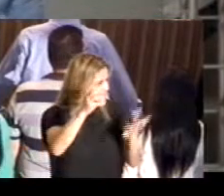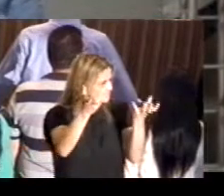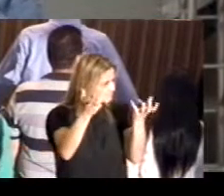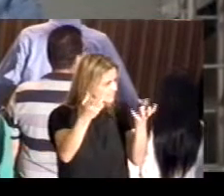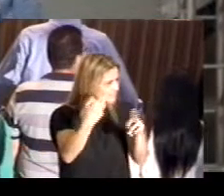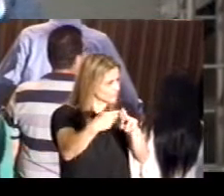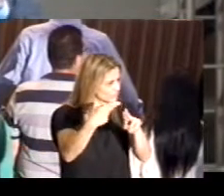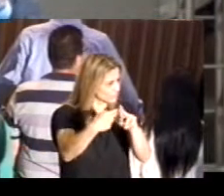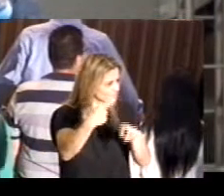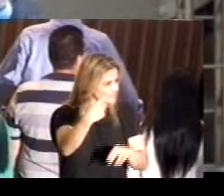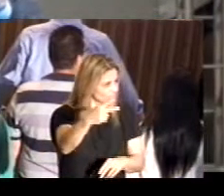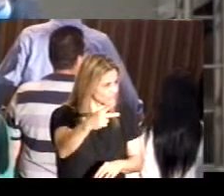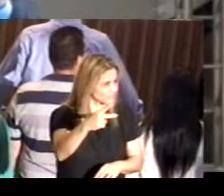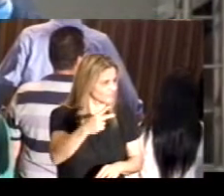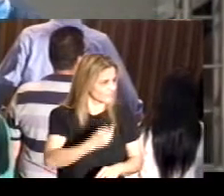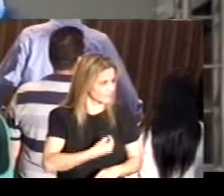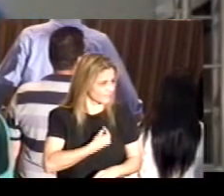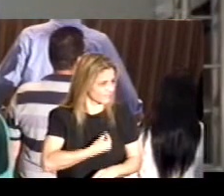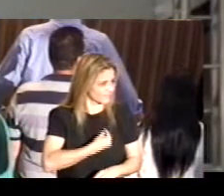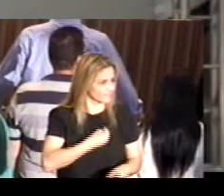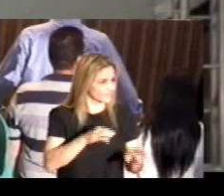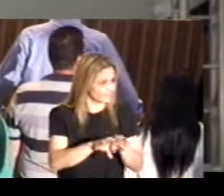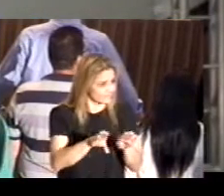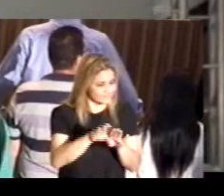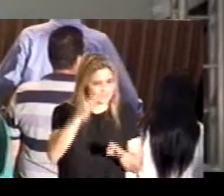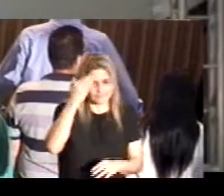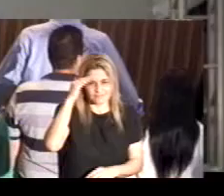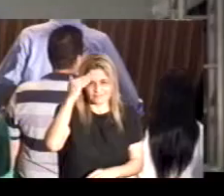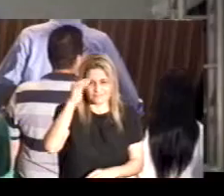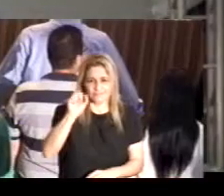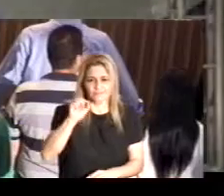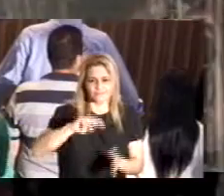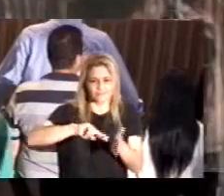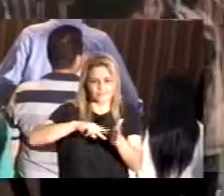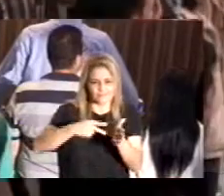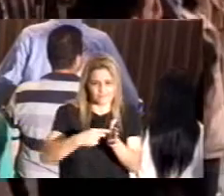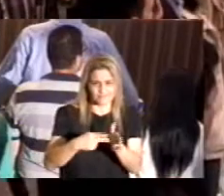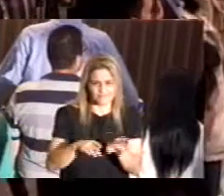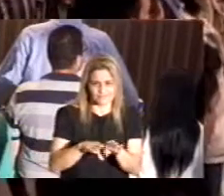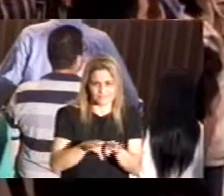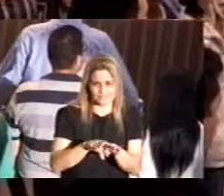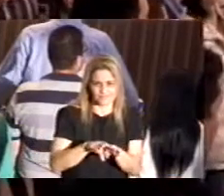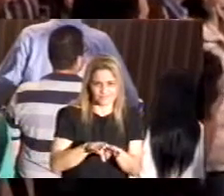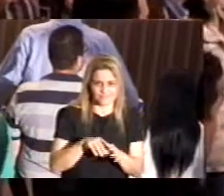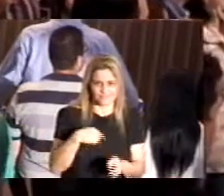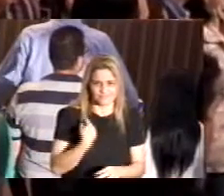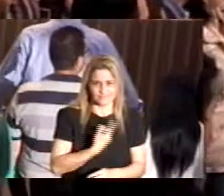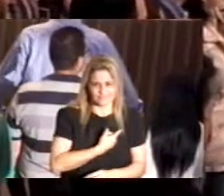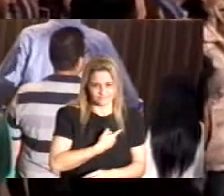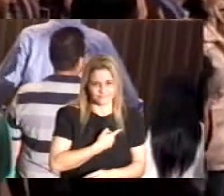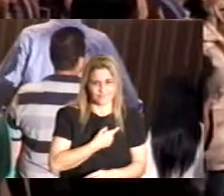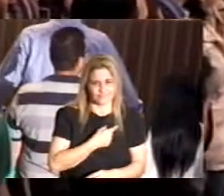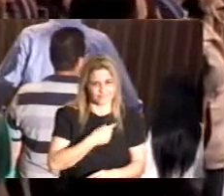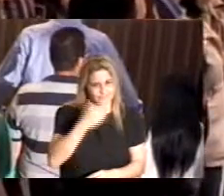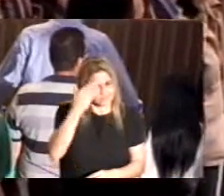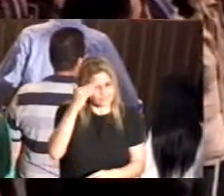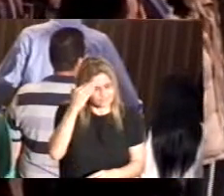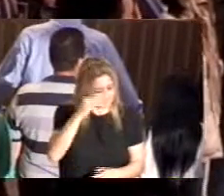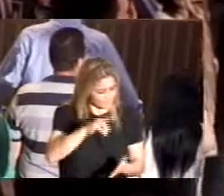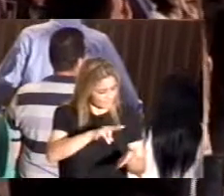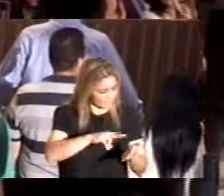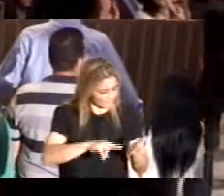terra, para minha glória. E a gente vai entender o que significa isso, tá? Olhando essa mesma história